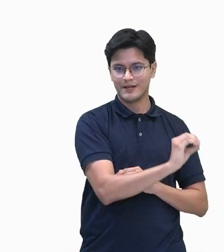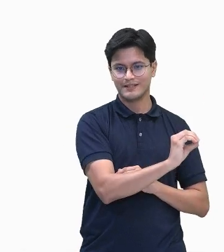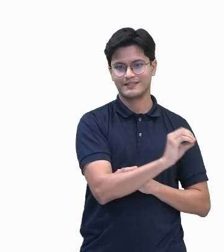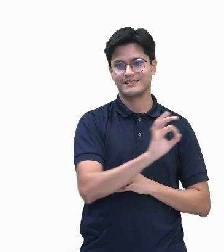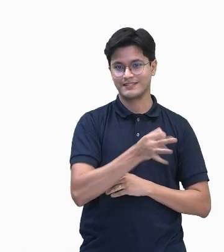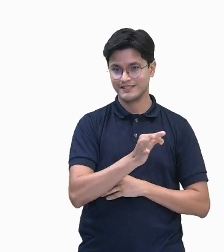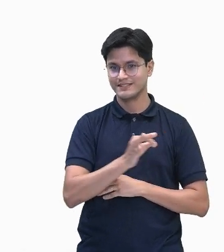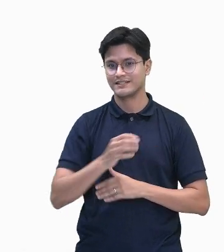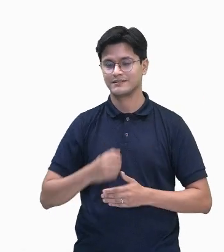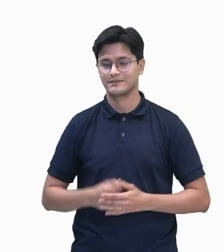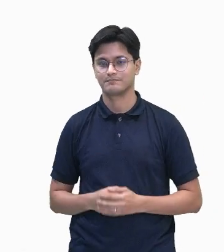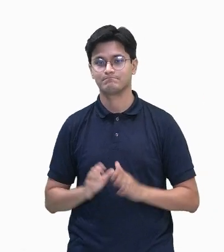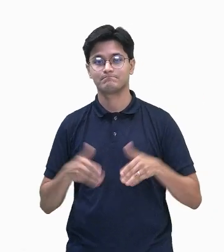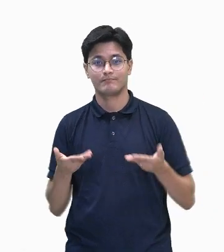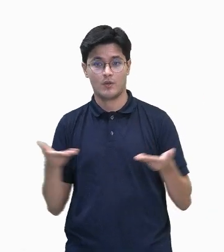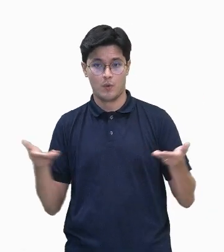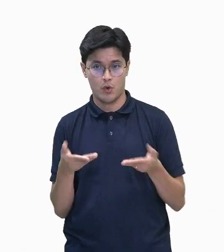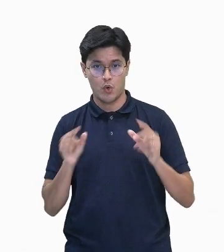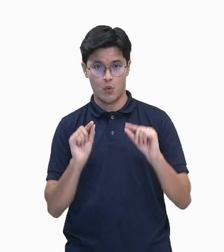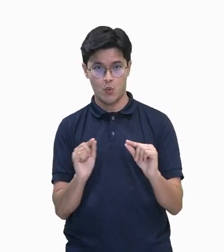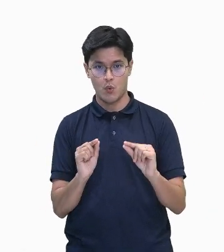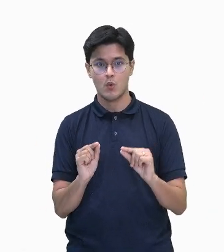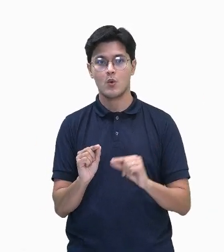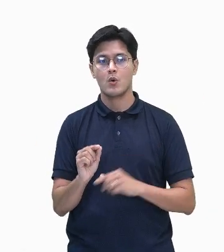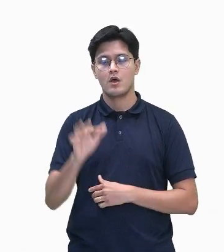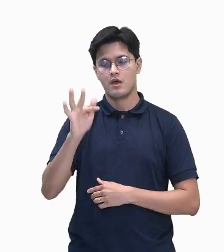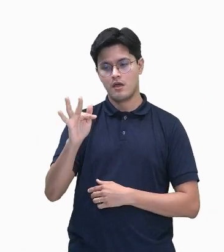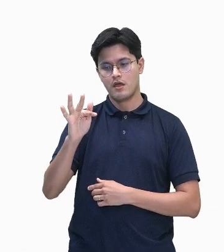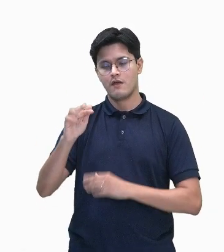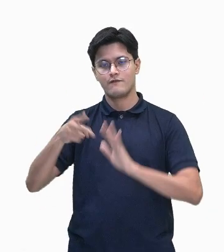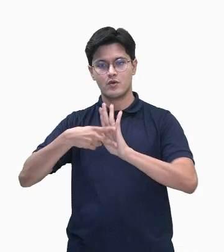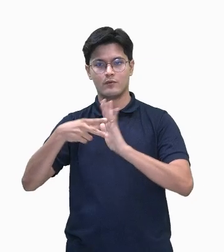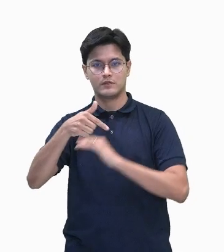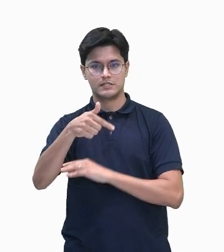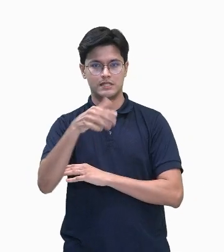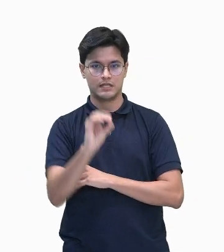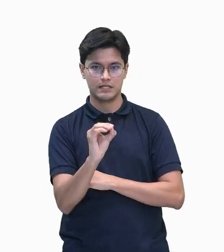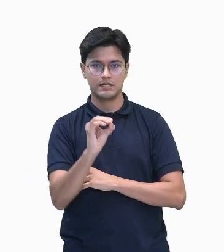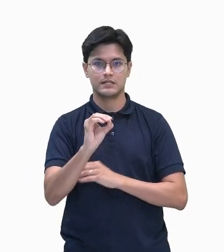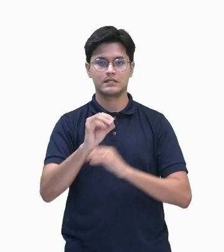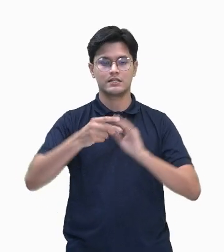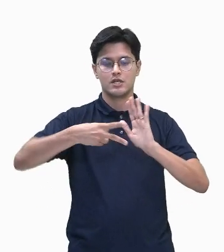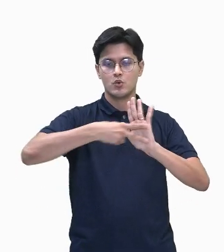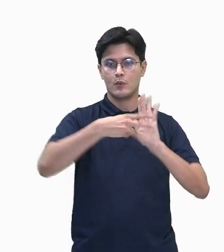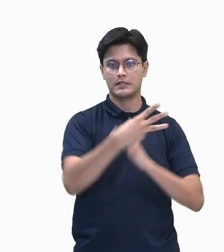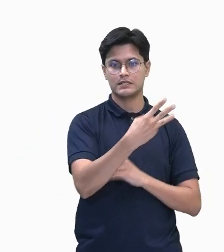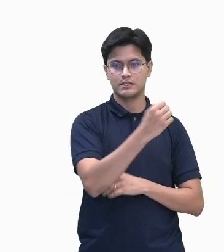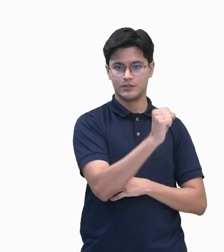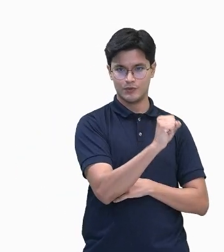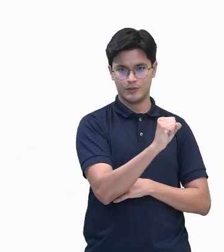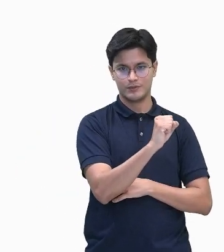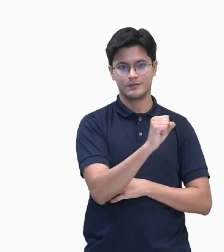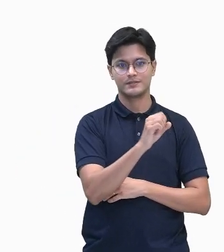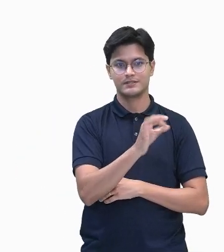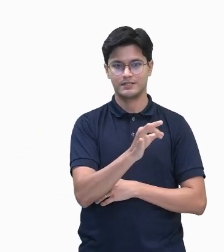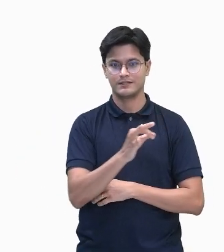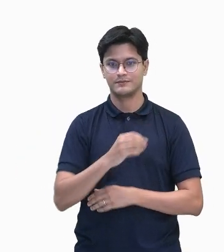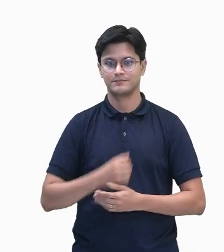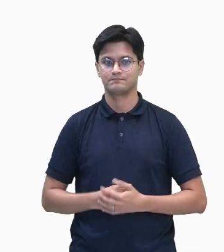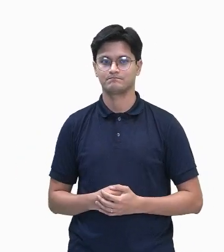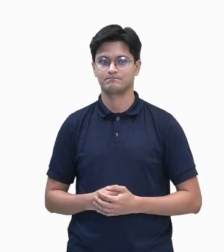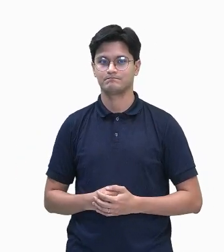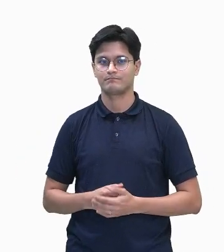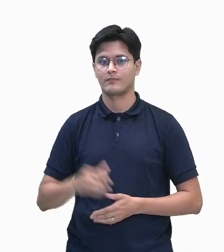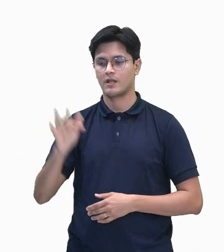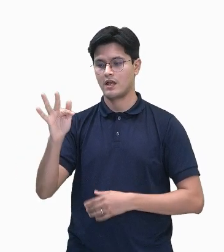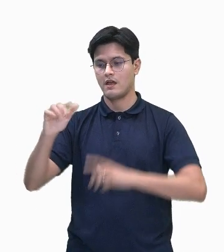f de 70, que é igual a 38... Vou fazer bem aqui, acho que dá de fazer aqui. F de 70